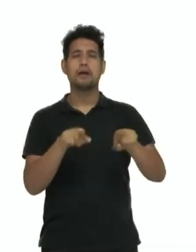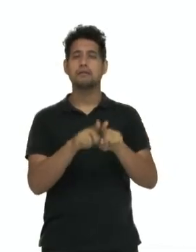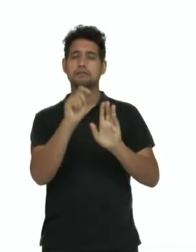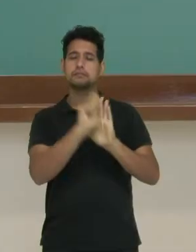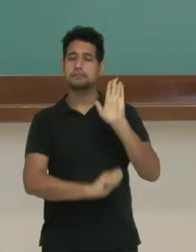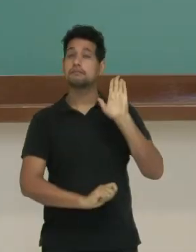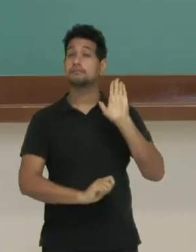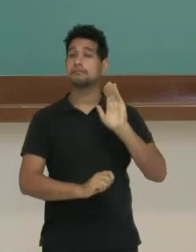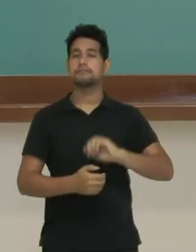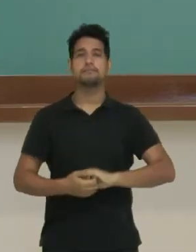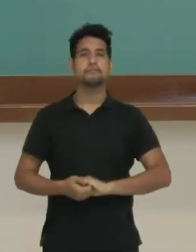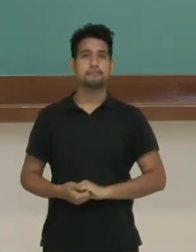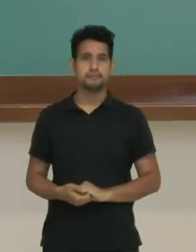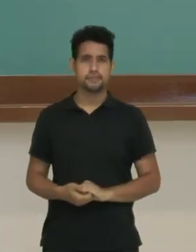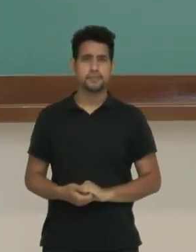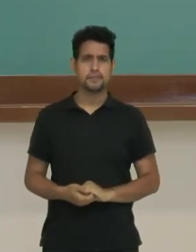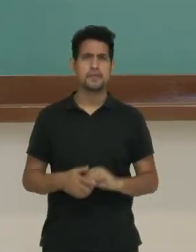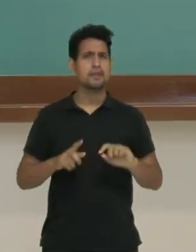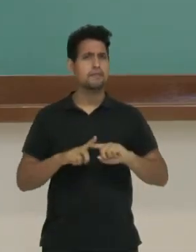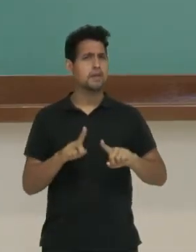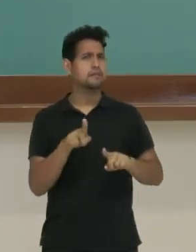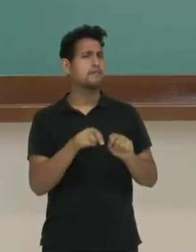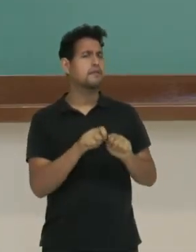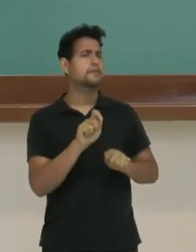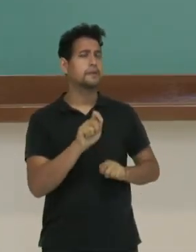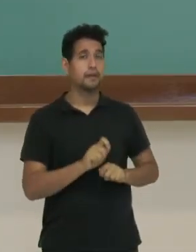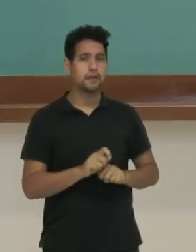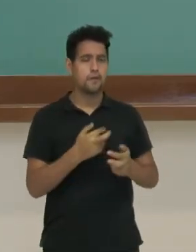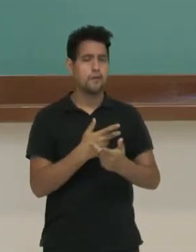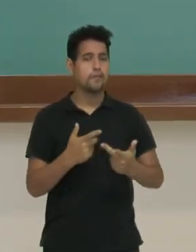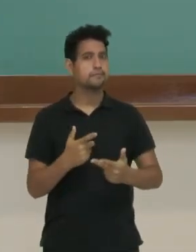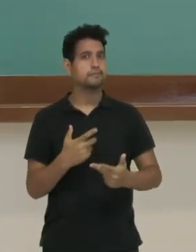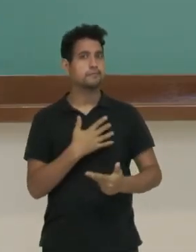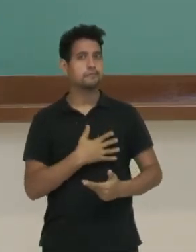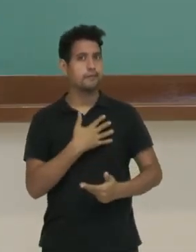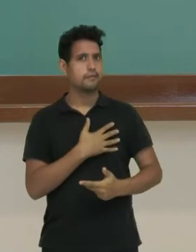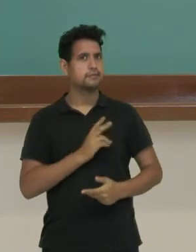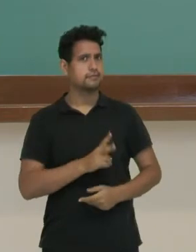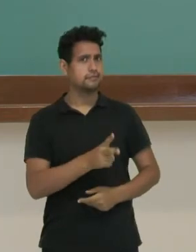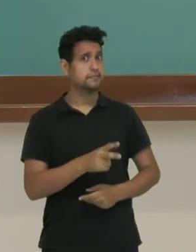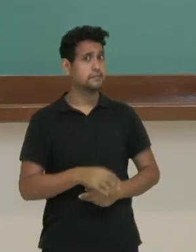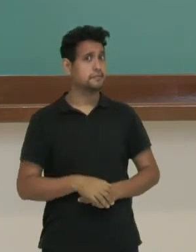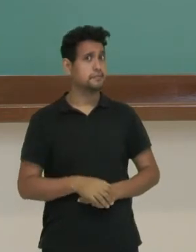texto. Você faz coisas que gosta sempre que possível?